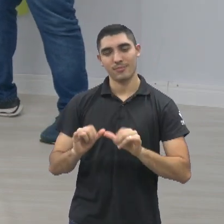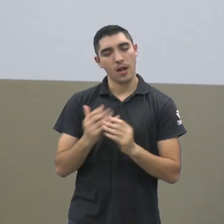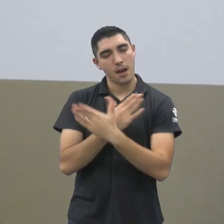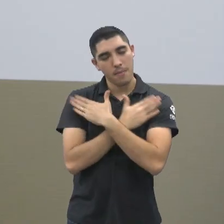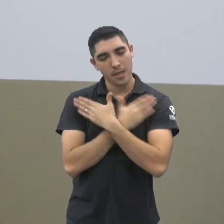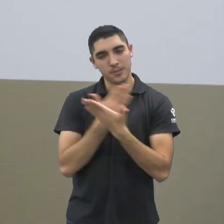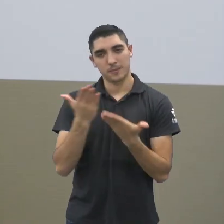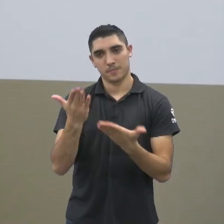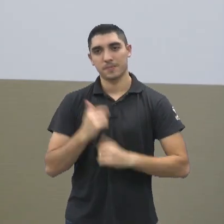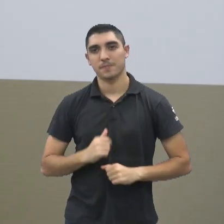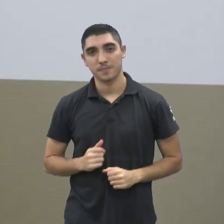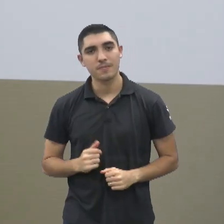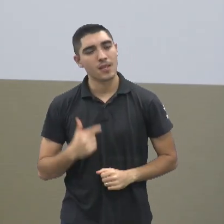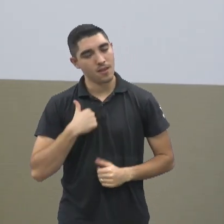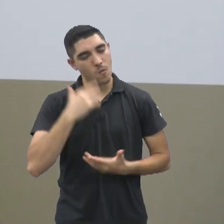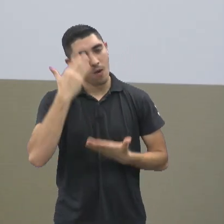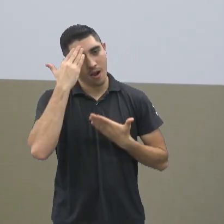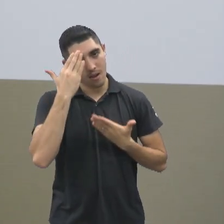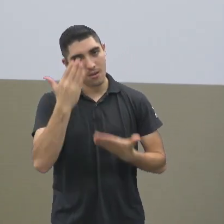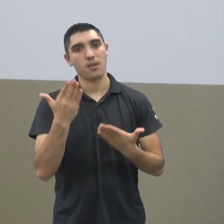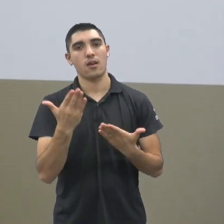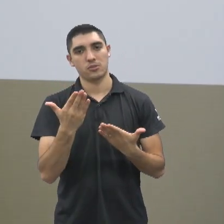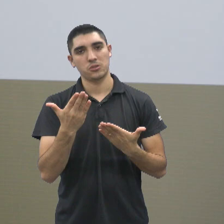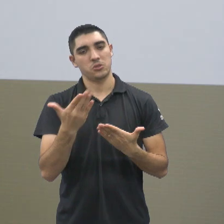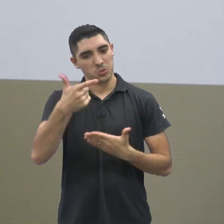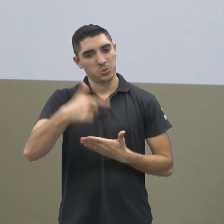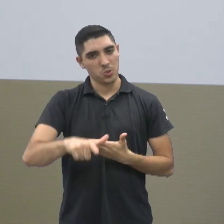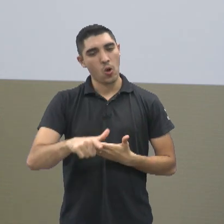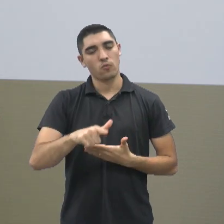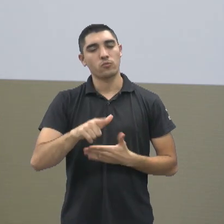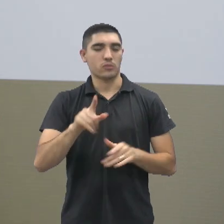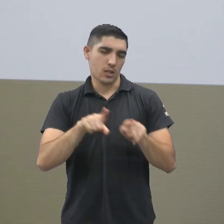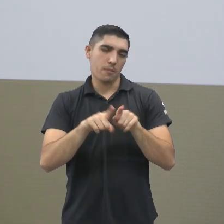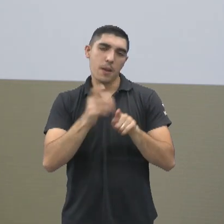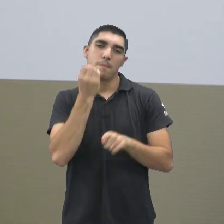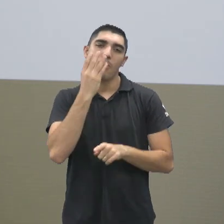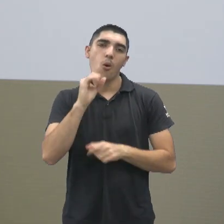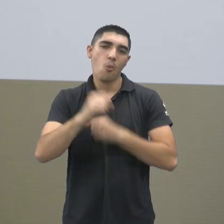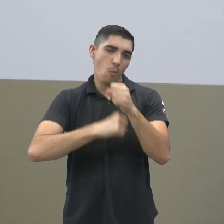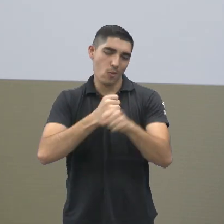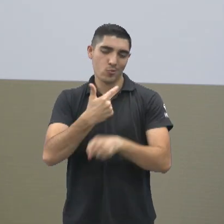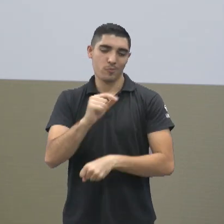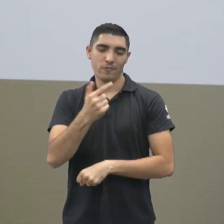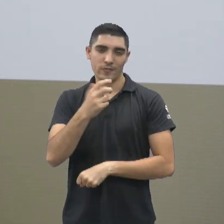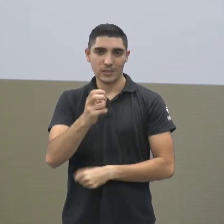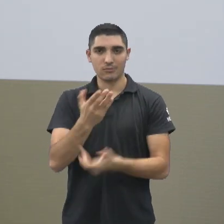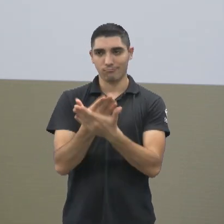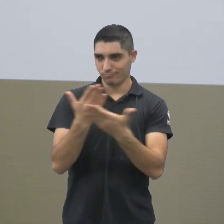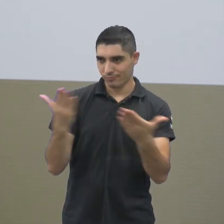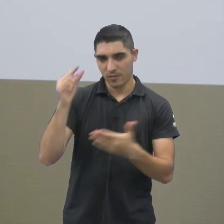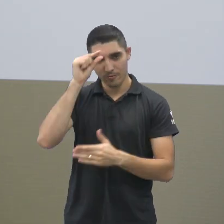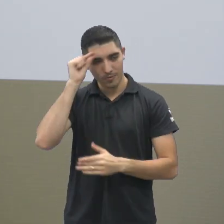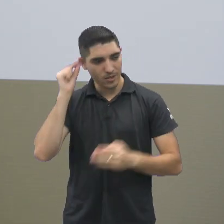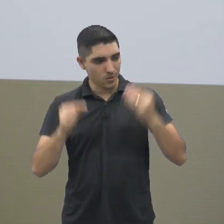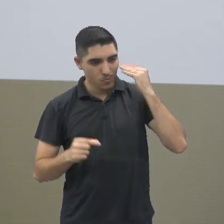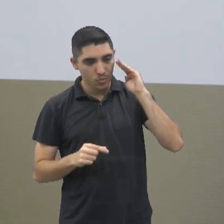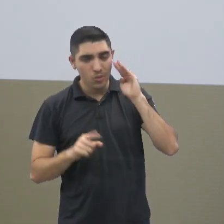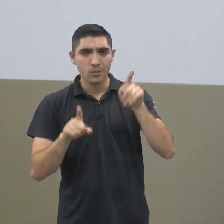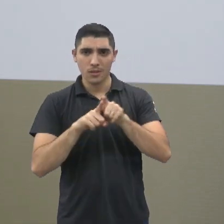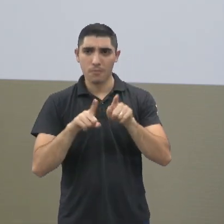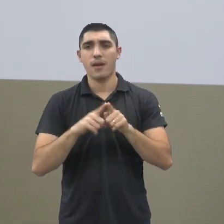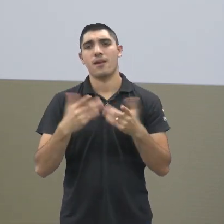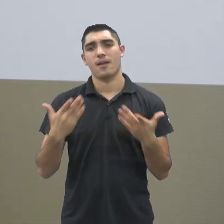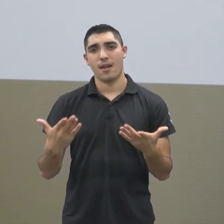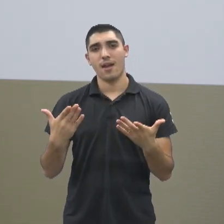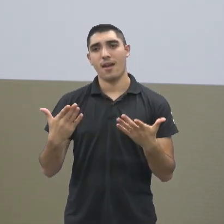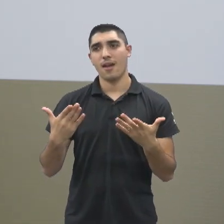obrigado. Eu que agradeço sempre. Mais uma vez, um ótimo ano para vocês, para todos os telespectadores aí. Precisando é só chamar, pode ir lá no